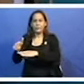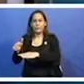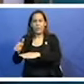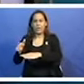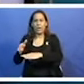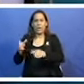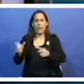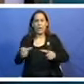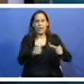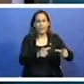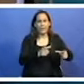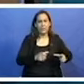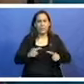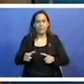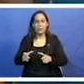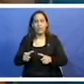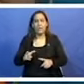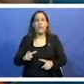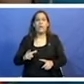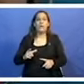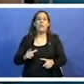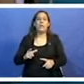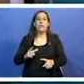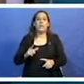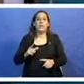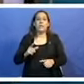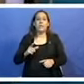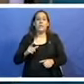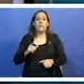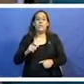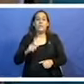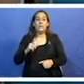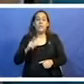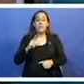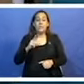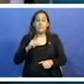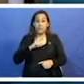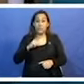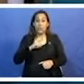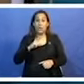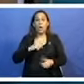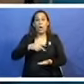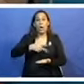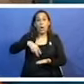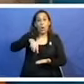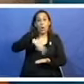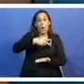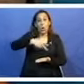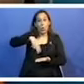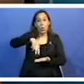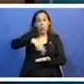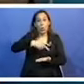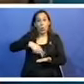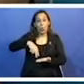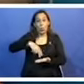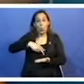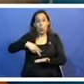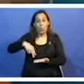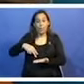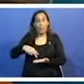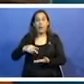moradia, algum tinha para deixar. Senão ia ter num baile muito bicho a reclamar. Então ela foi